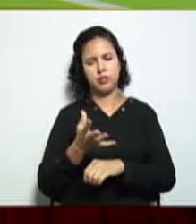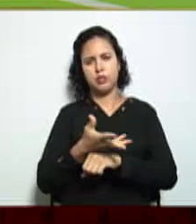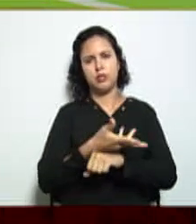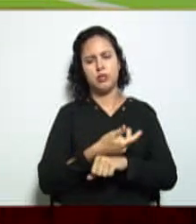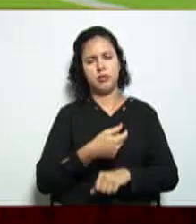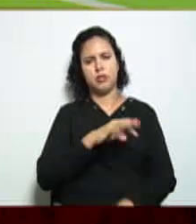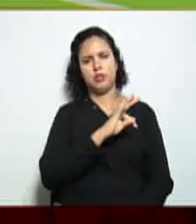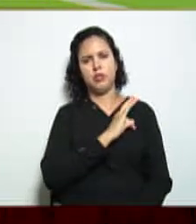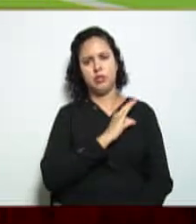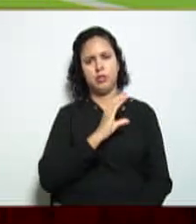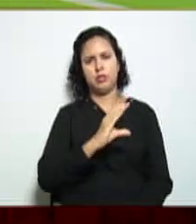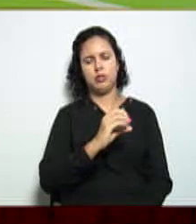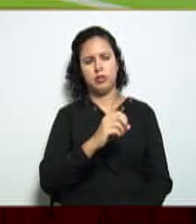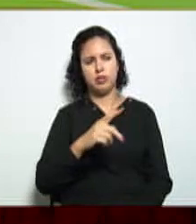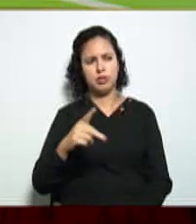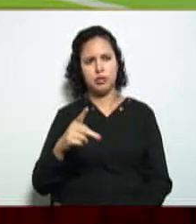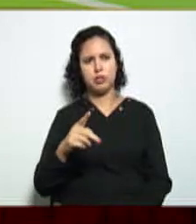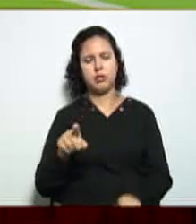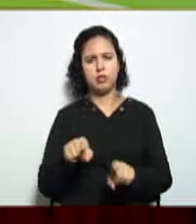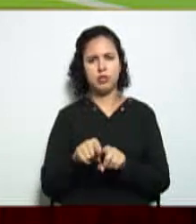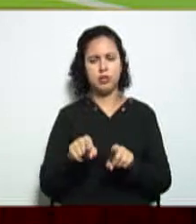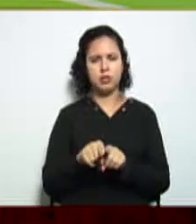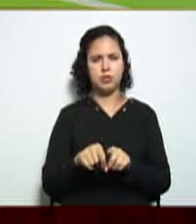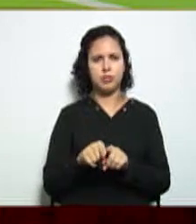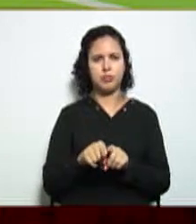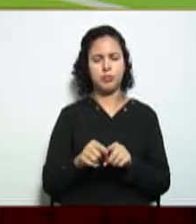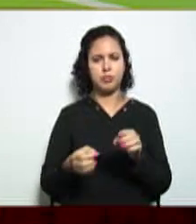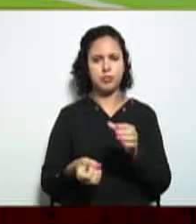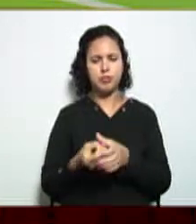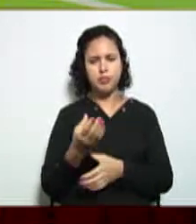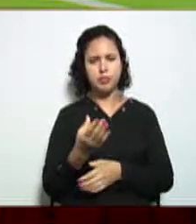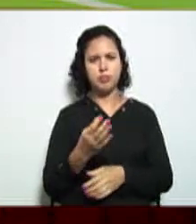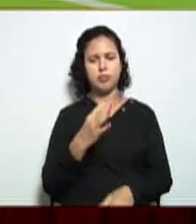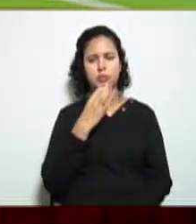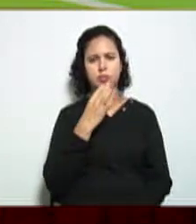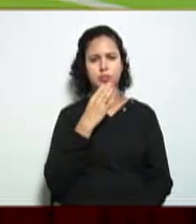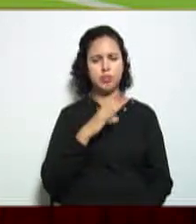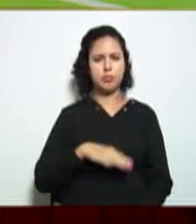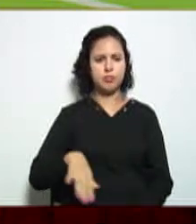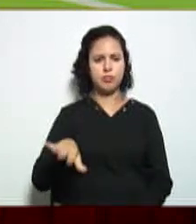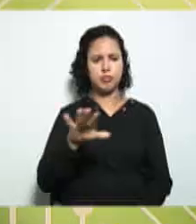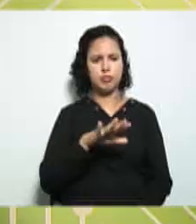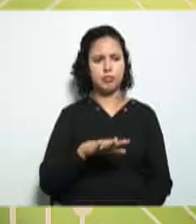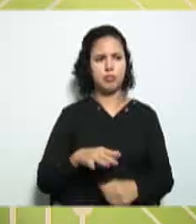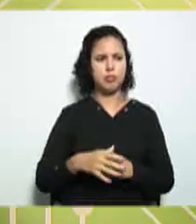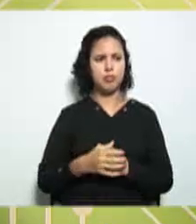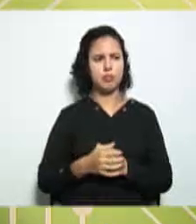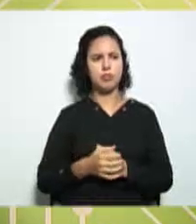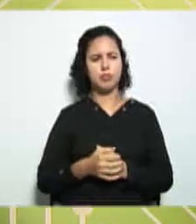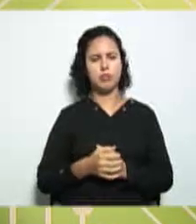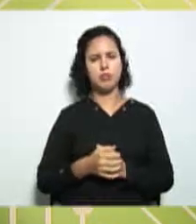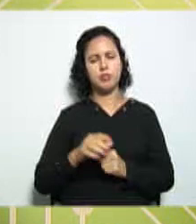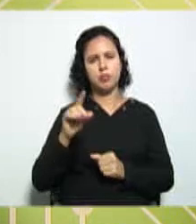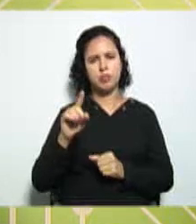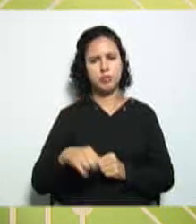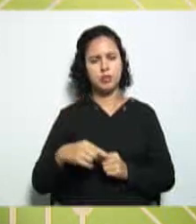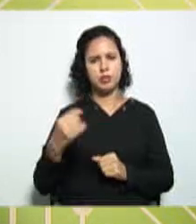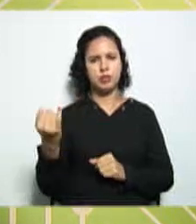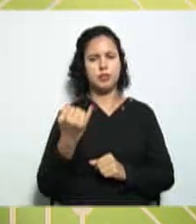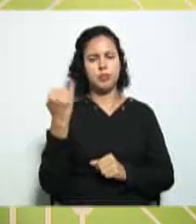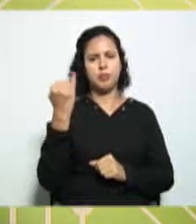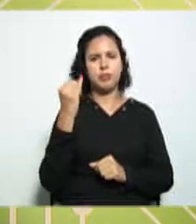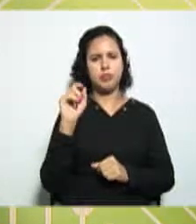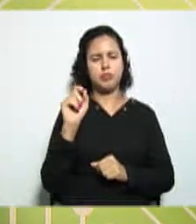técnico em cooperativismo e na produção do conhecimento nessa área. É importante a gente frisar, né,